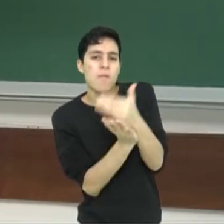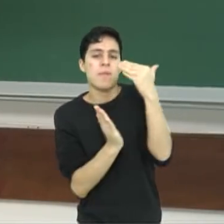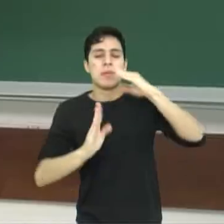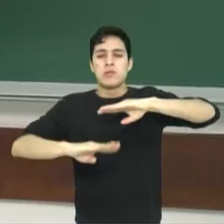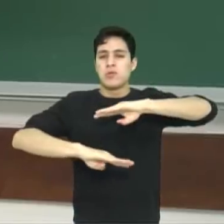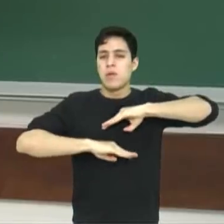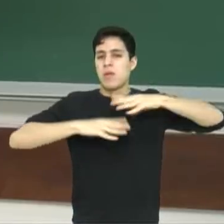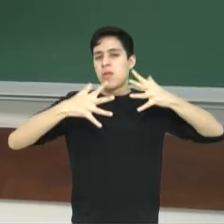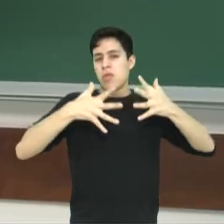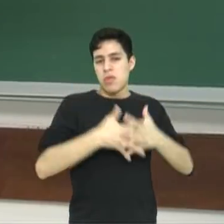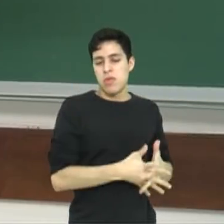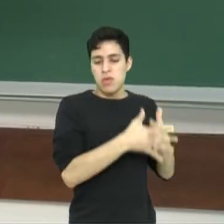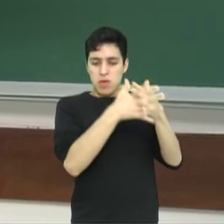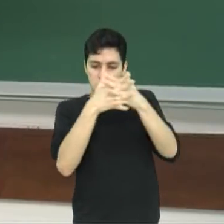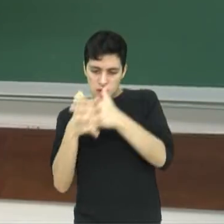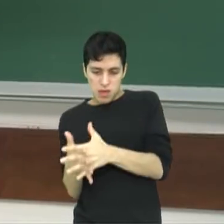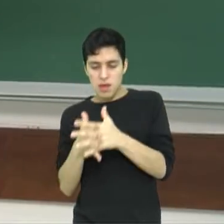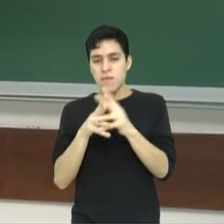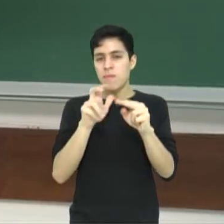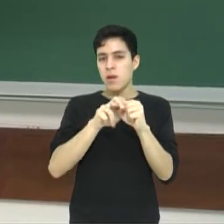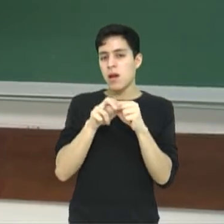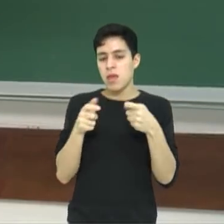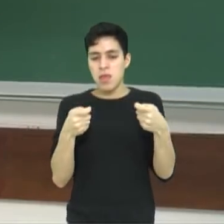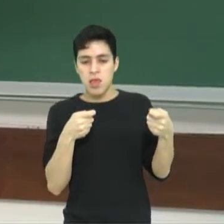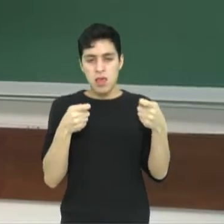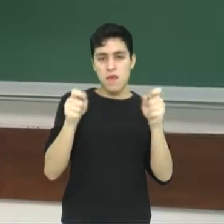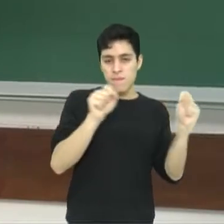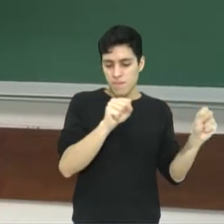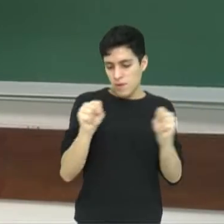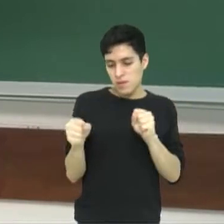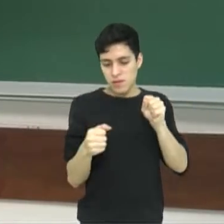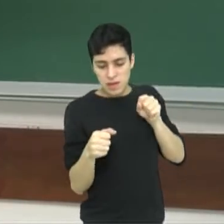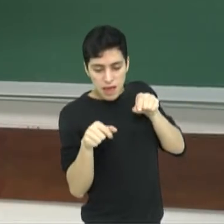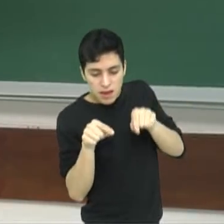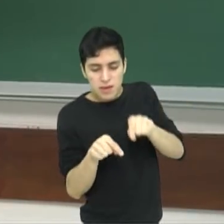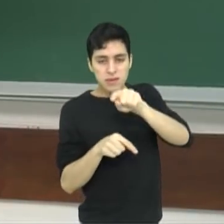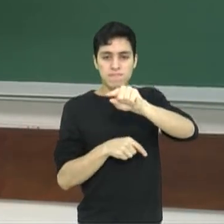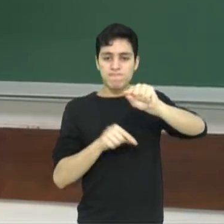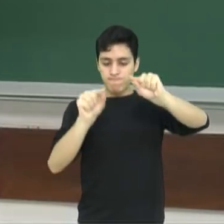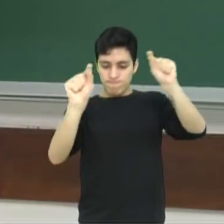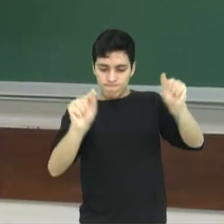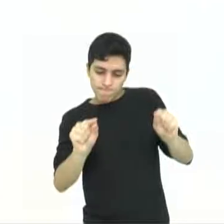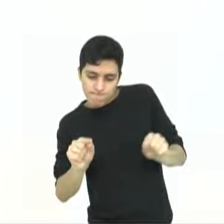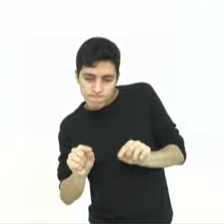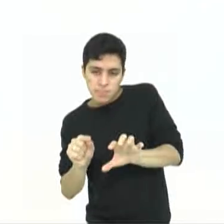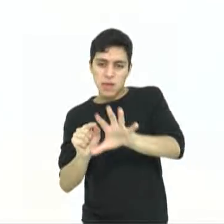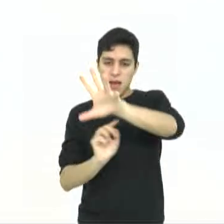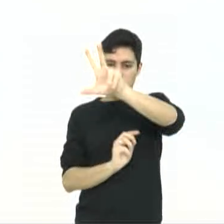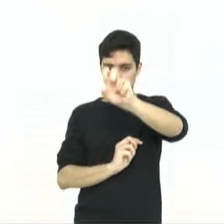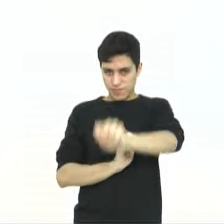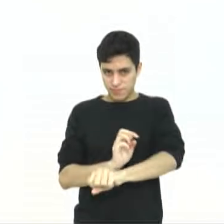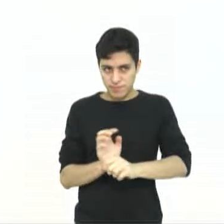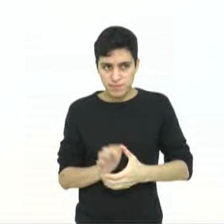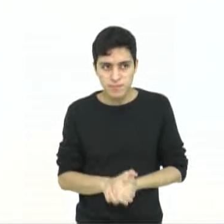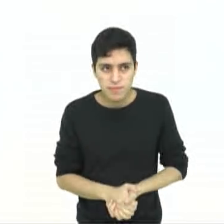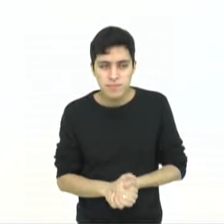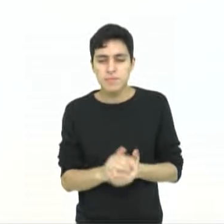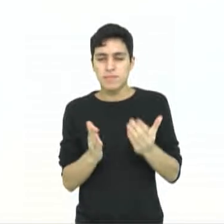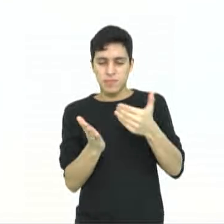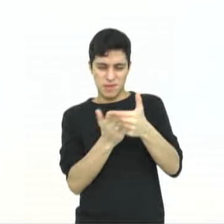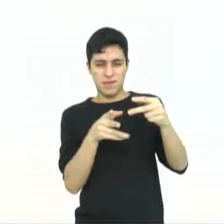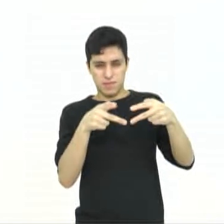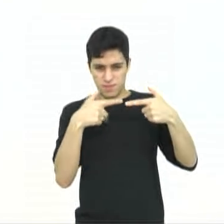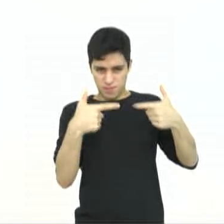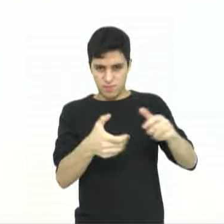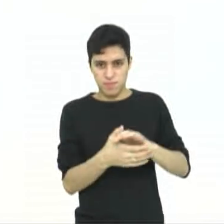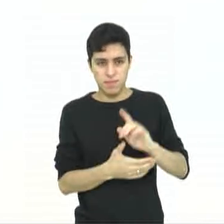de conflito de interesses de poder, inclusive dentro dessa região da África do Sul. A primeira guerra é dividida em 2 guerras. A primeira